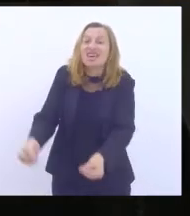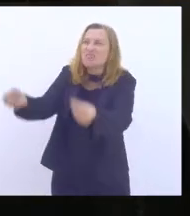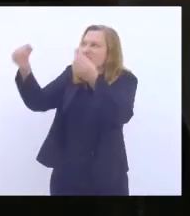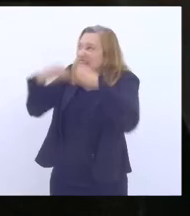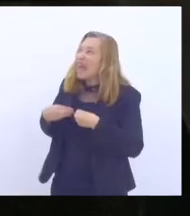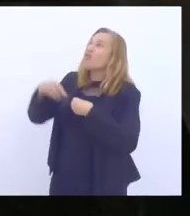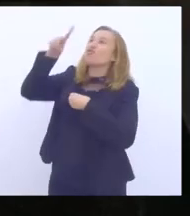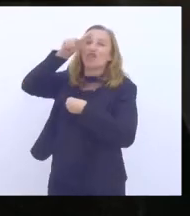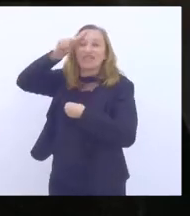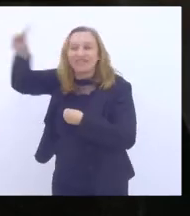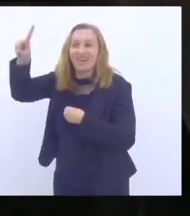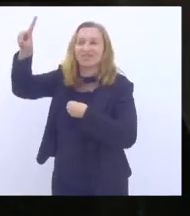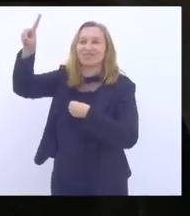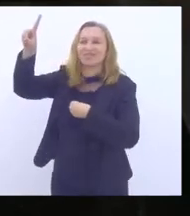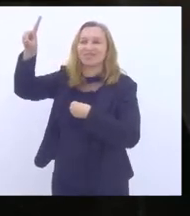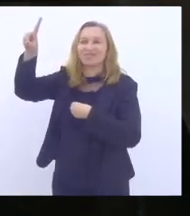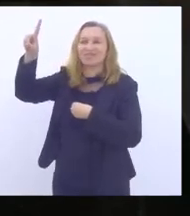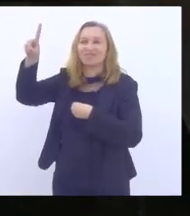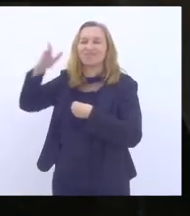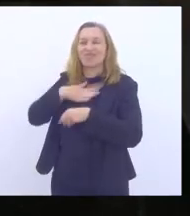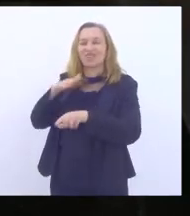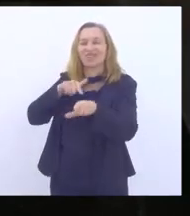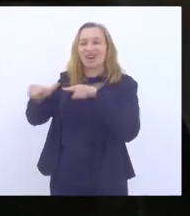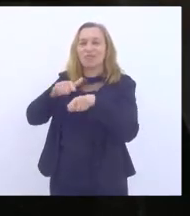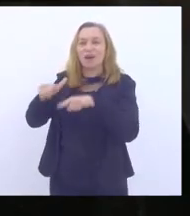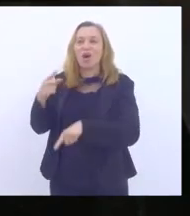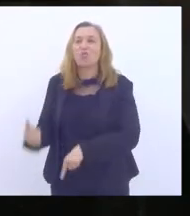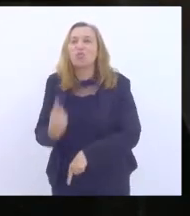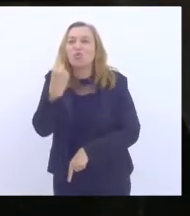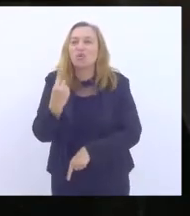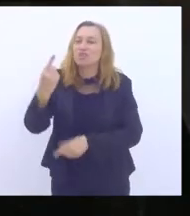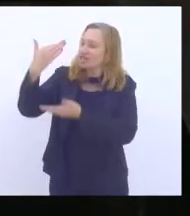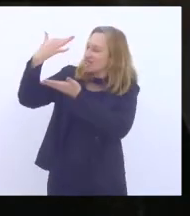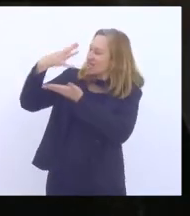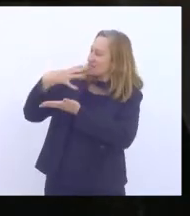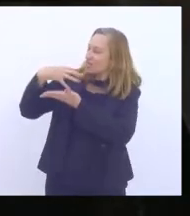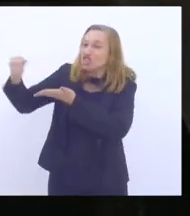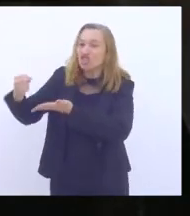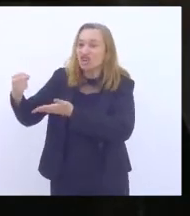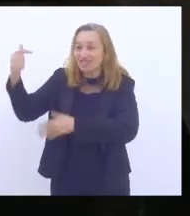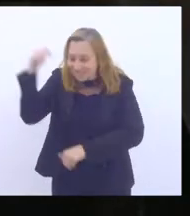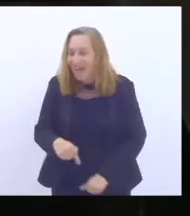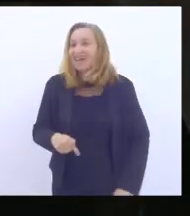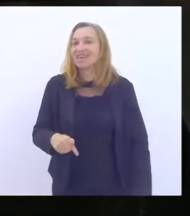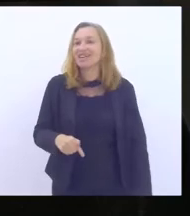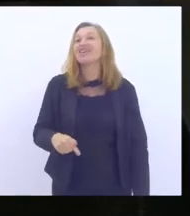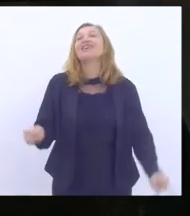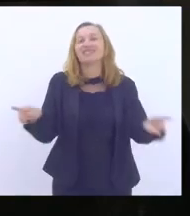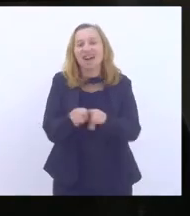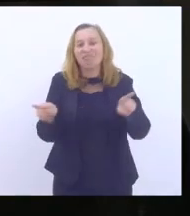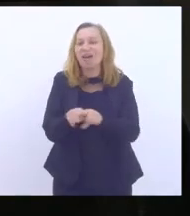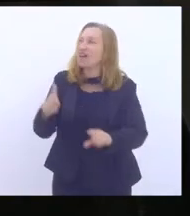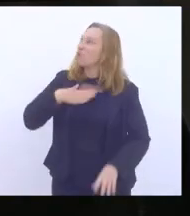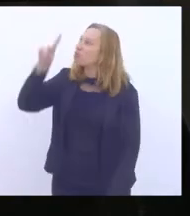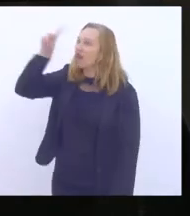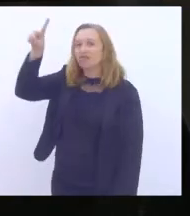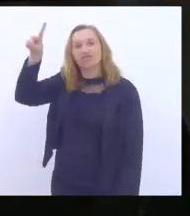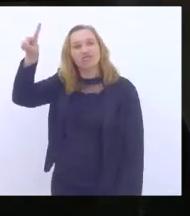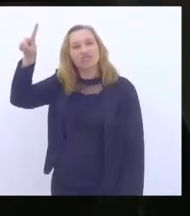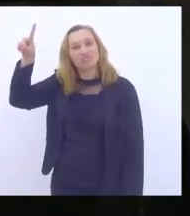mandato Foi Deus Oi e o único que me tira daquela cadeira também é o meu